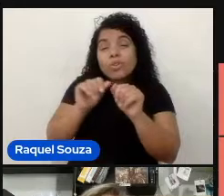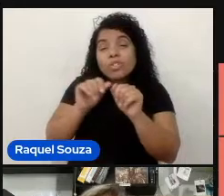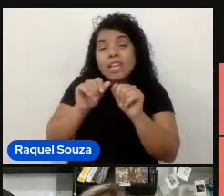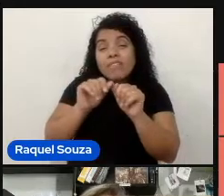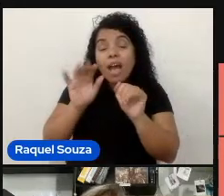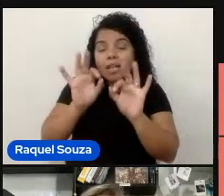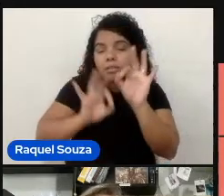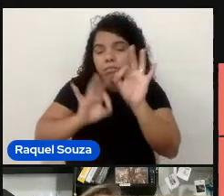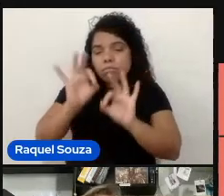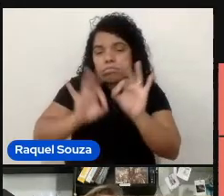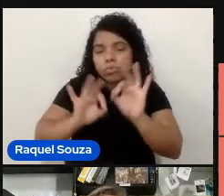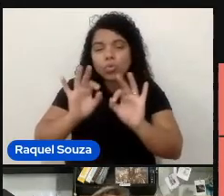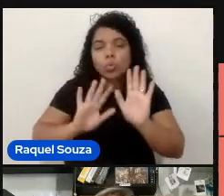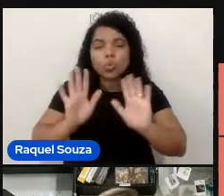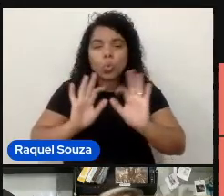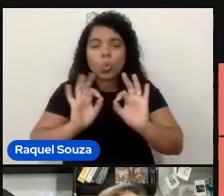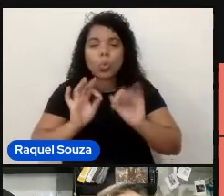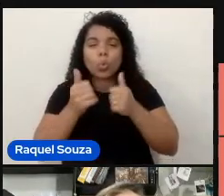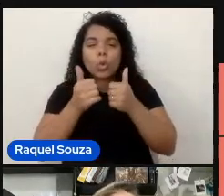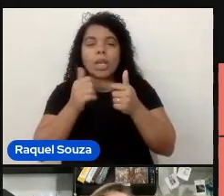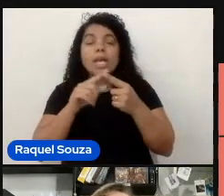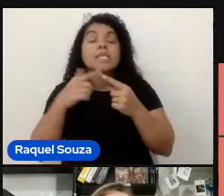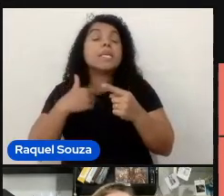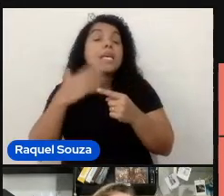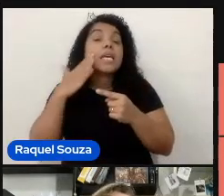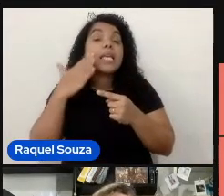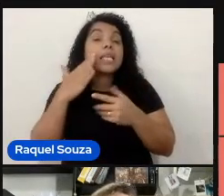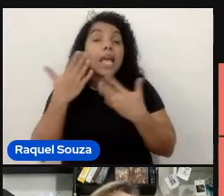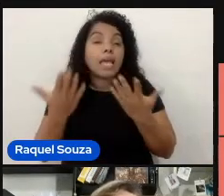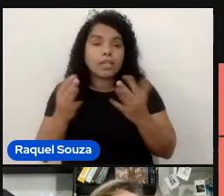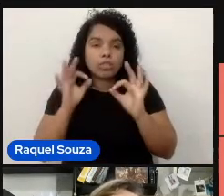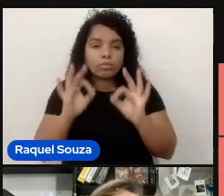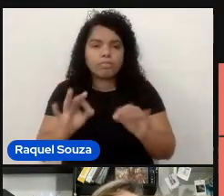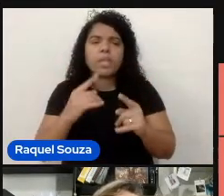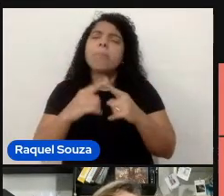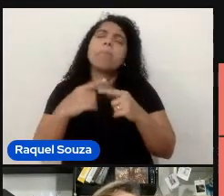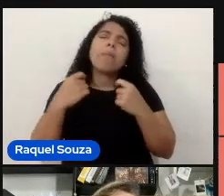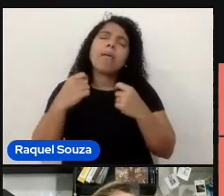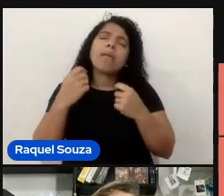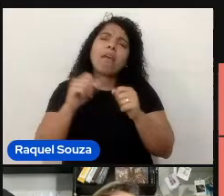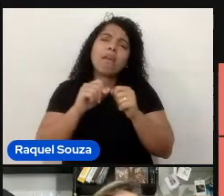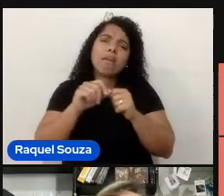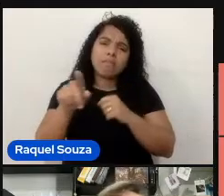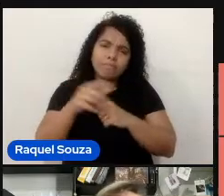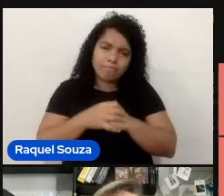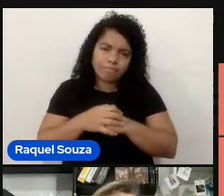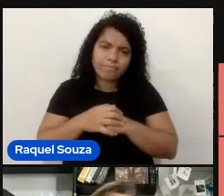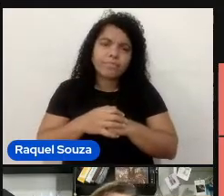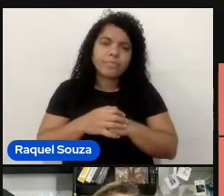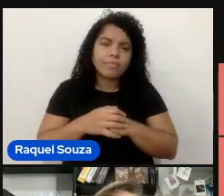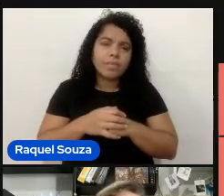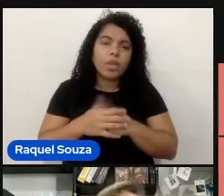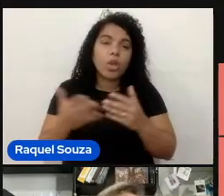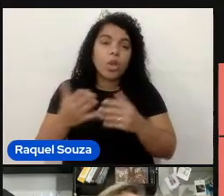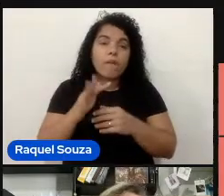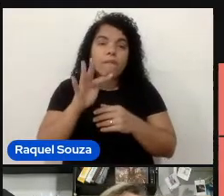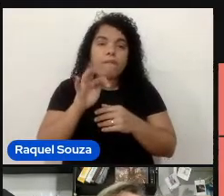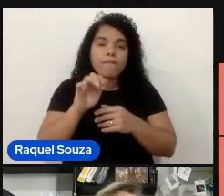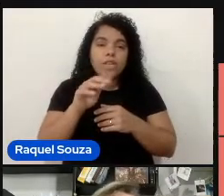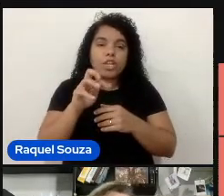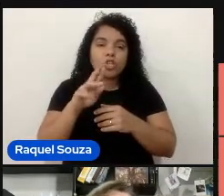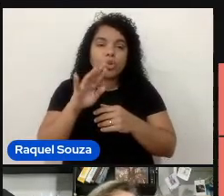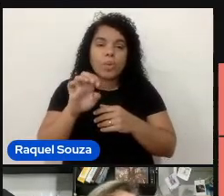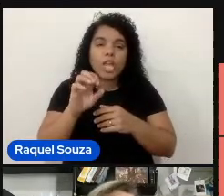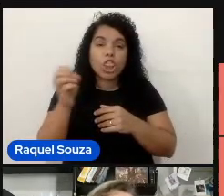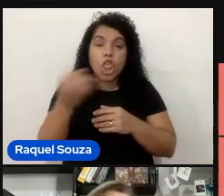estrutura e se realmente entende o processo. Por que que eu preciso daquilo ali? Eu estou subindo uma feature nova, roda automação, passei